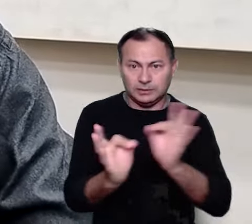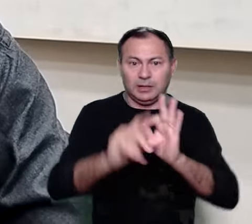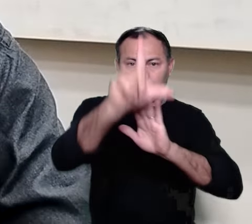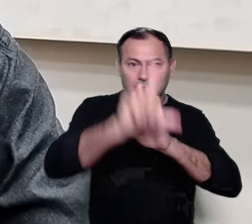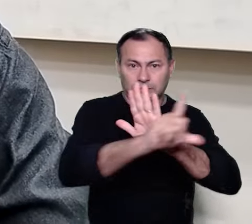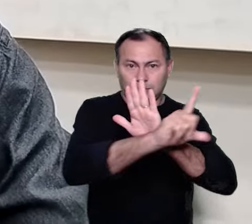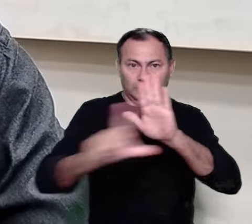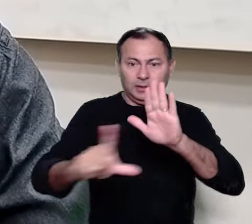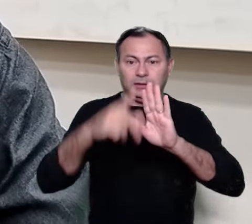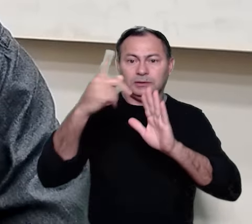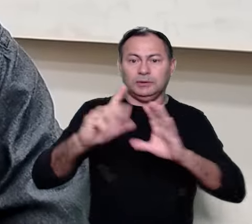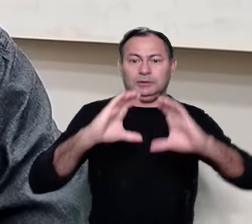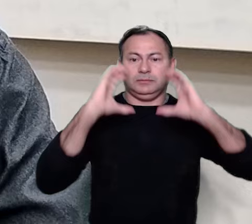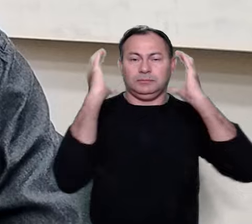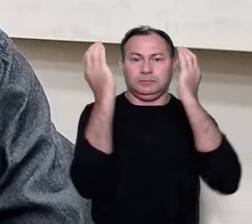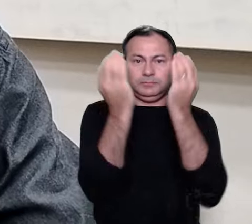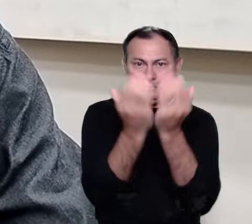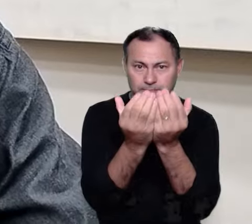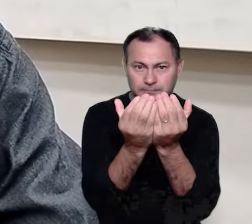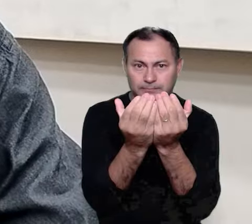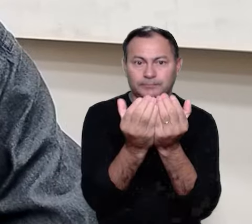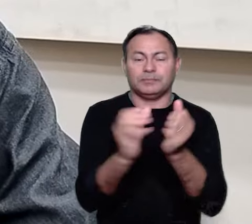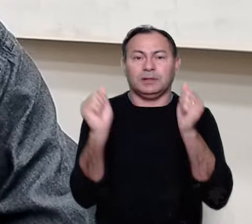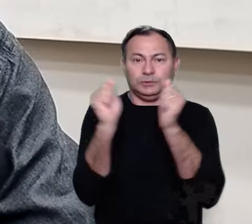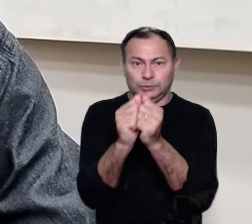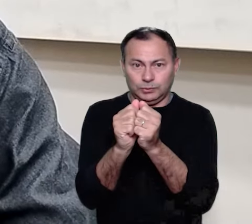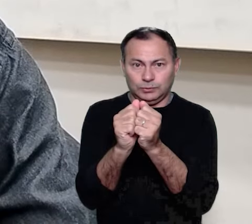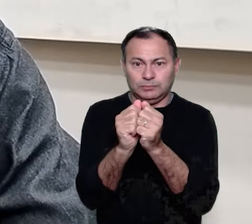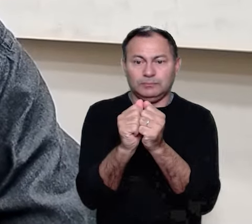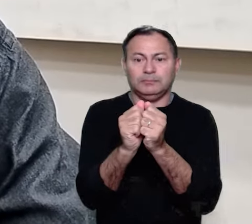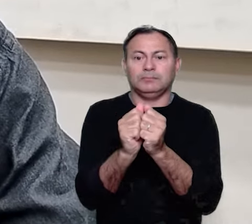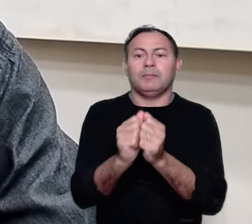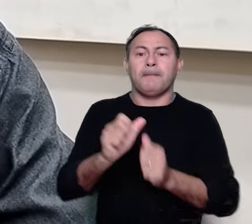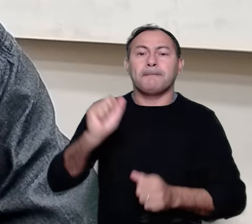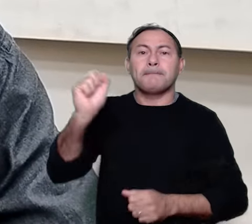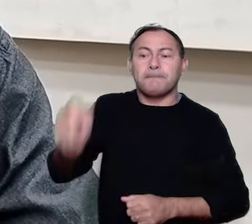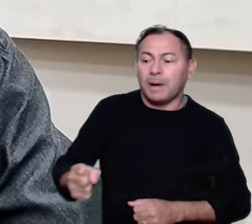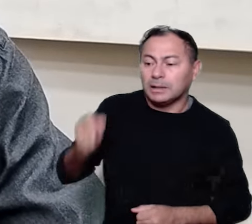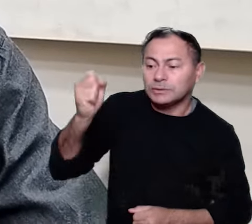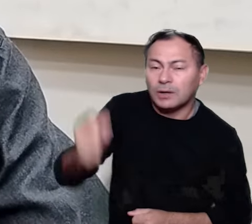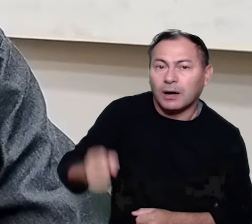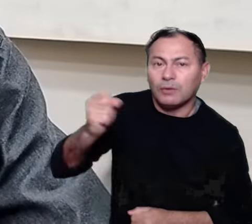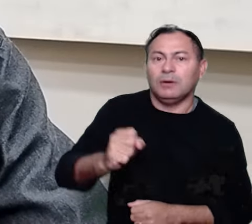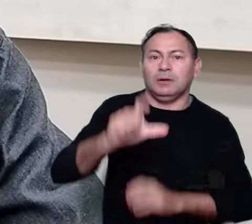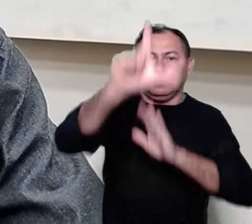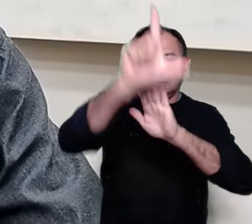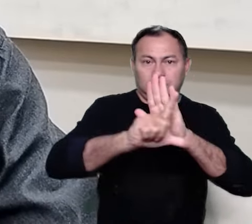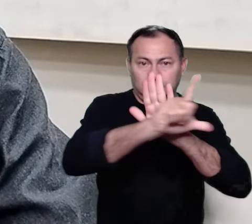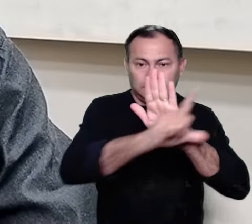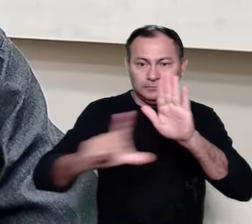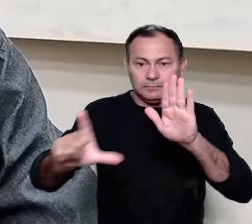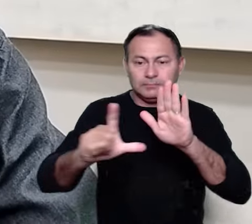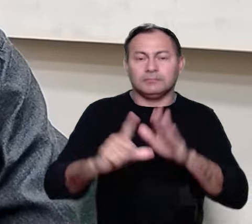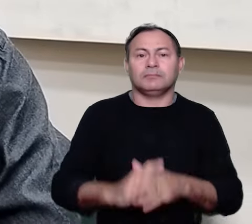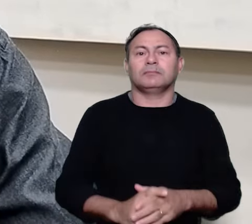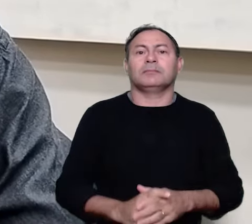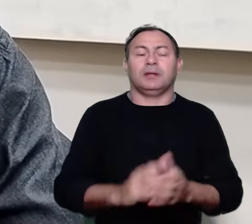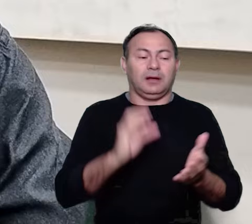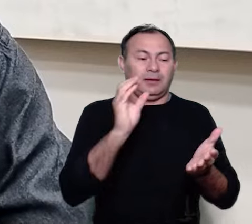devem organizar as liturgias em suas comunidades, juntamente com a pastoral litúrgica.